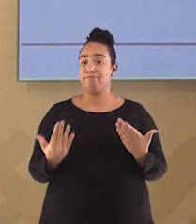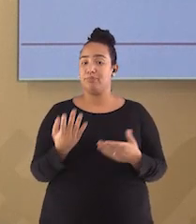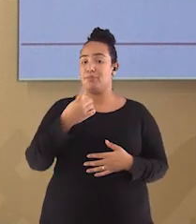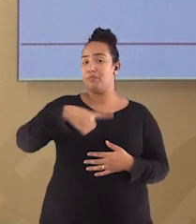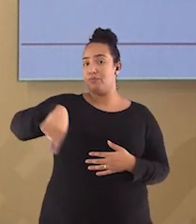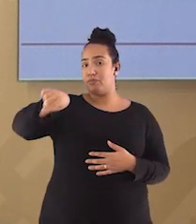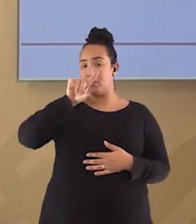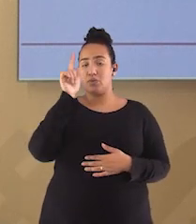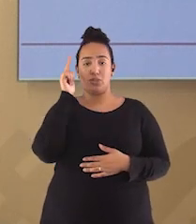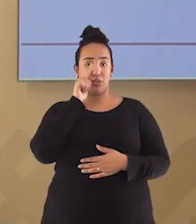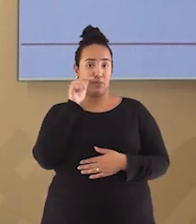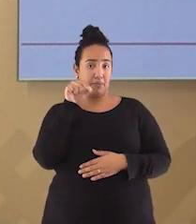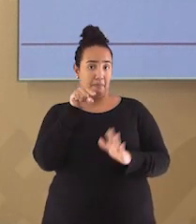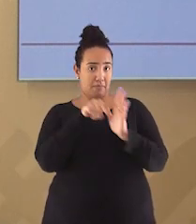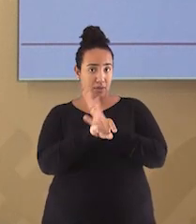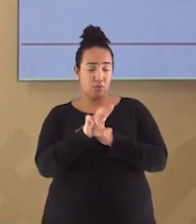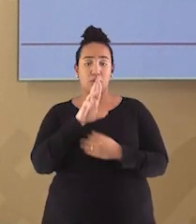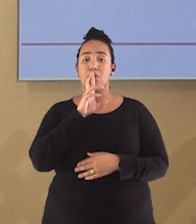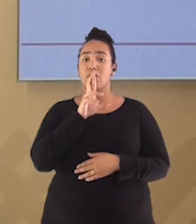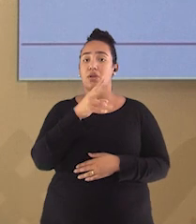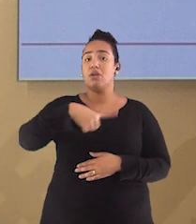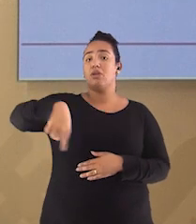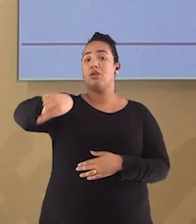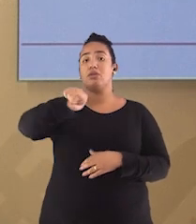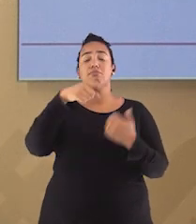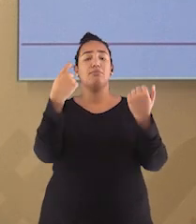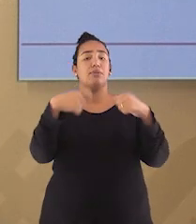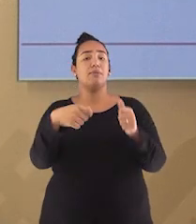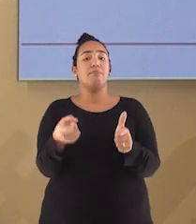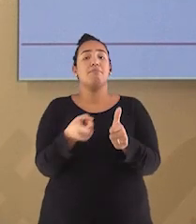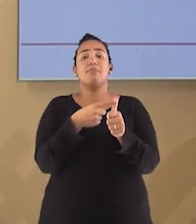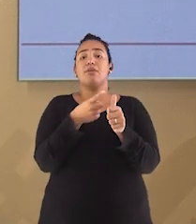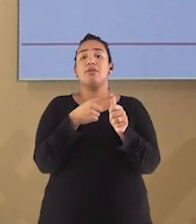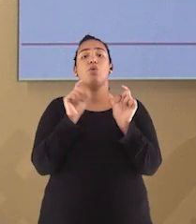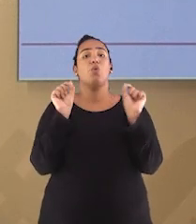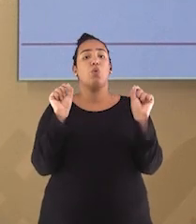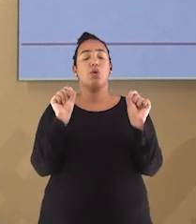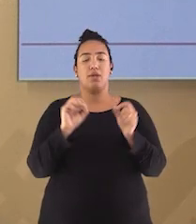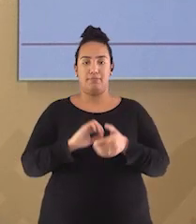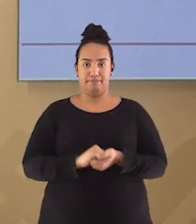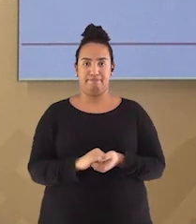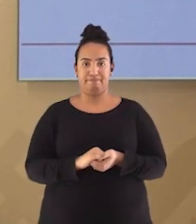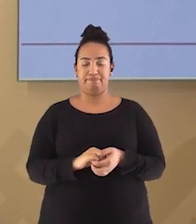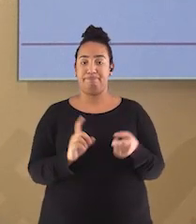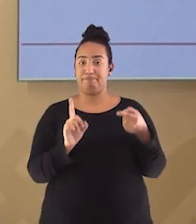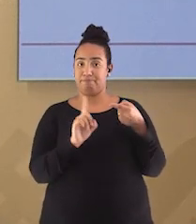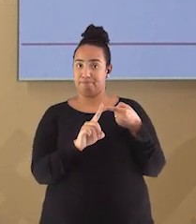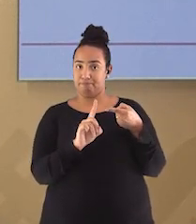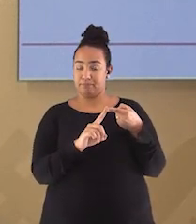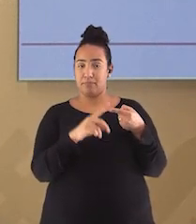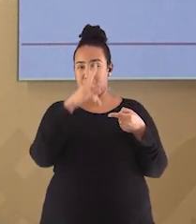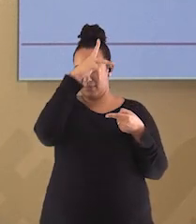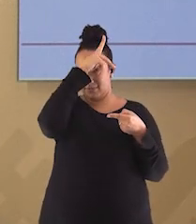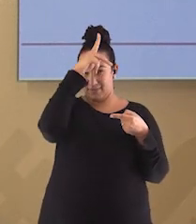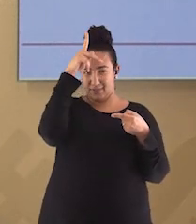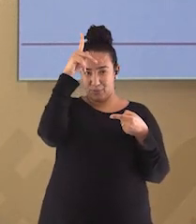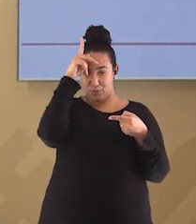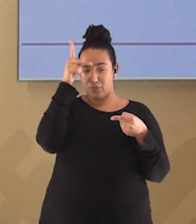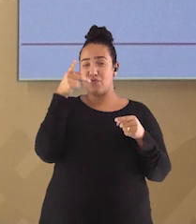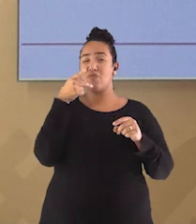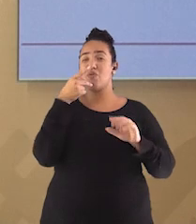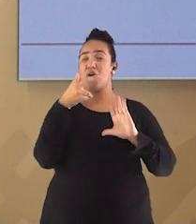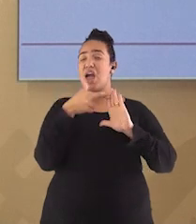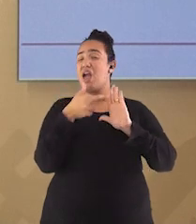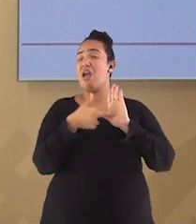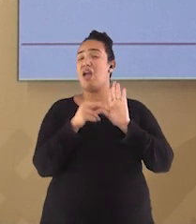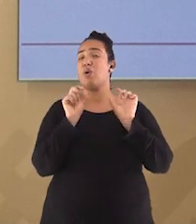responder a questão temos que primeiro ter atenção a duas coisas primeiro a prefeitura disse que o terreno deve ser